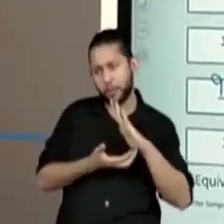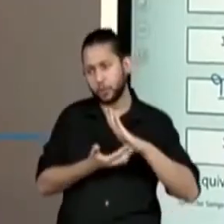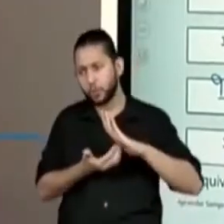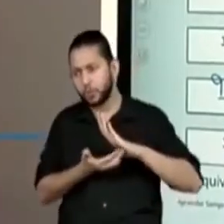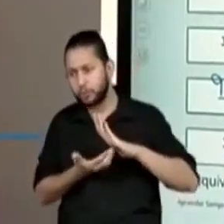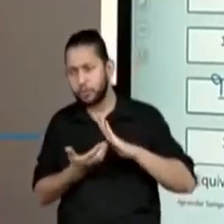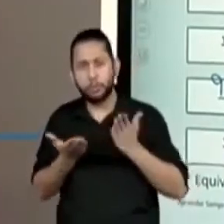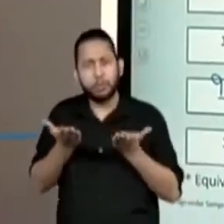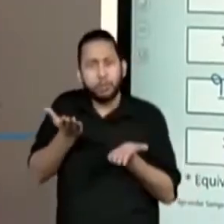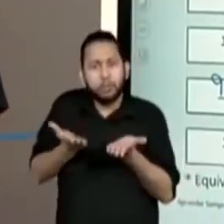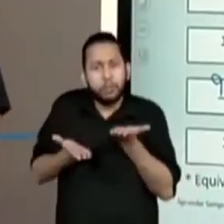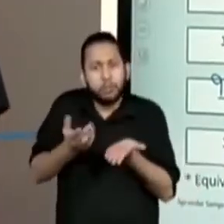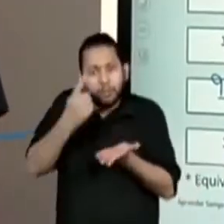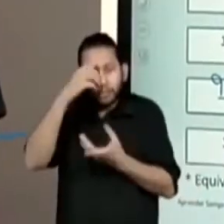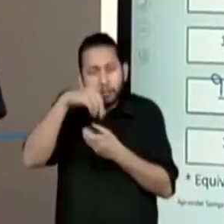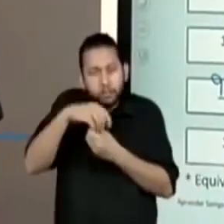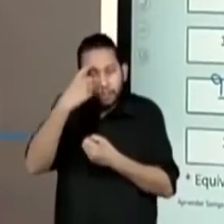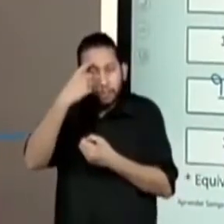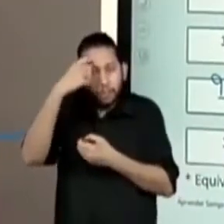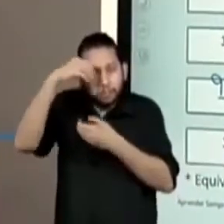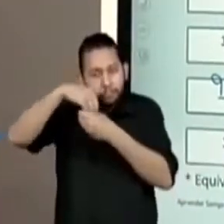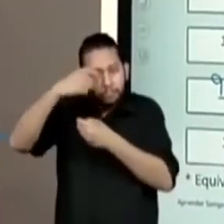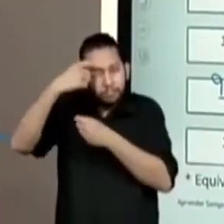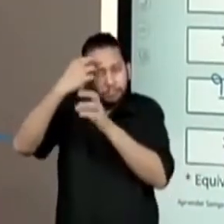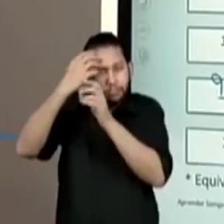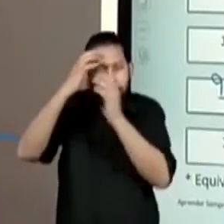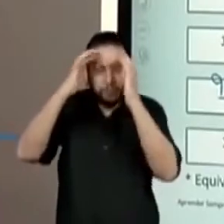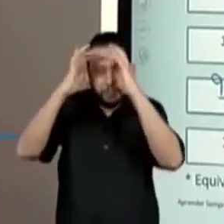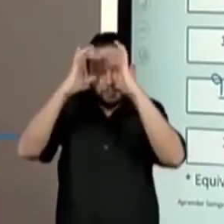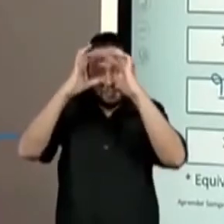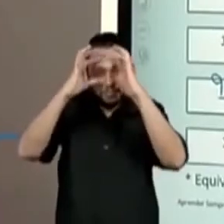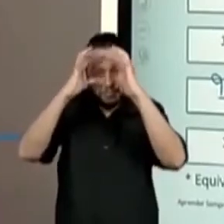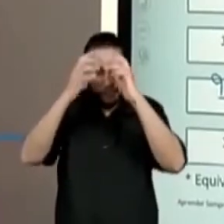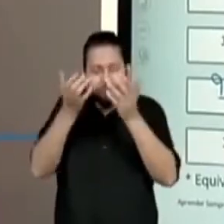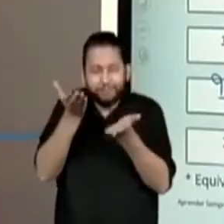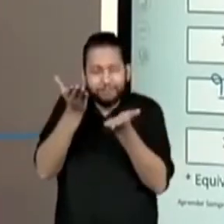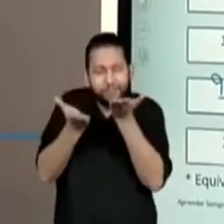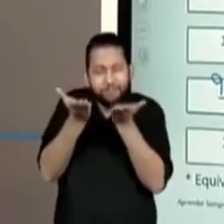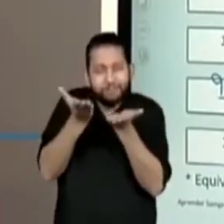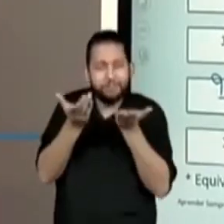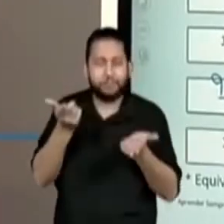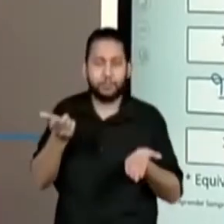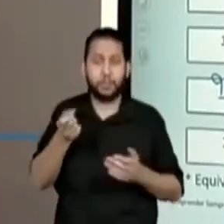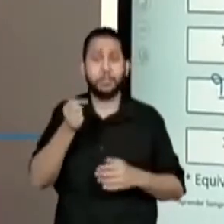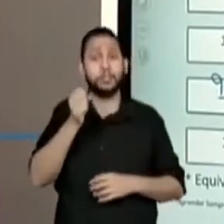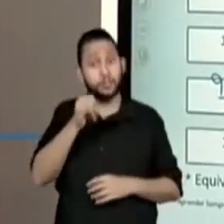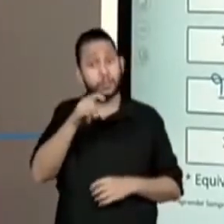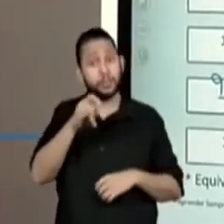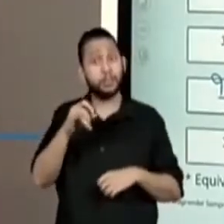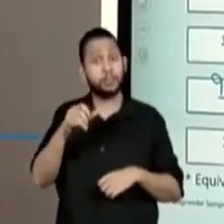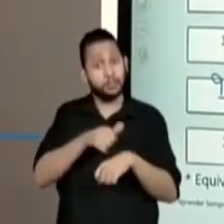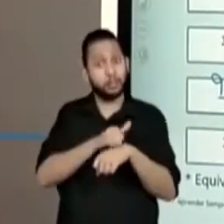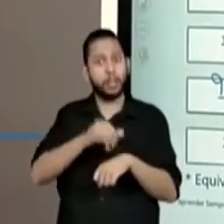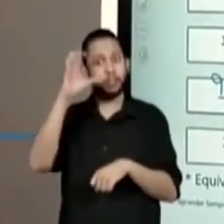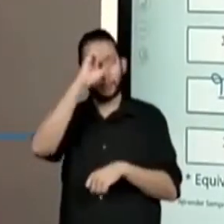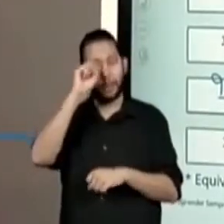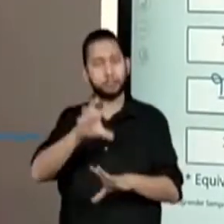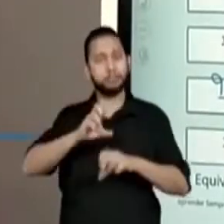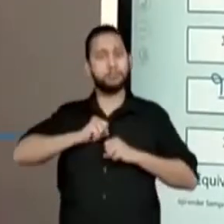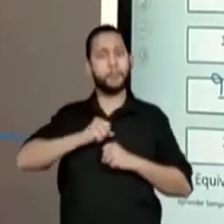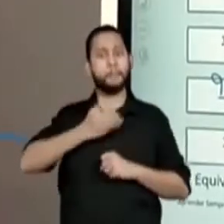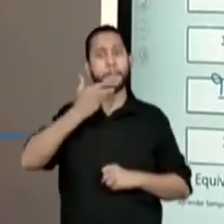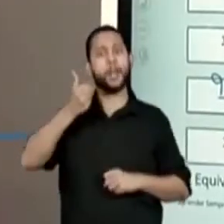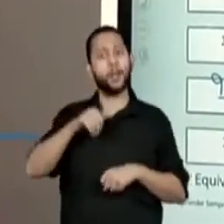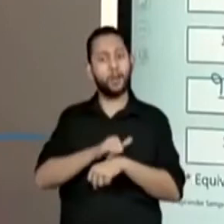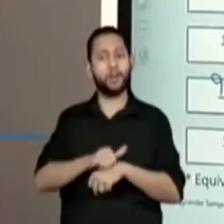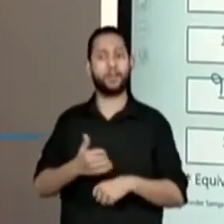aí é com você o que for mais fácil para você e assim que você tiver um estratégia melhor você usa essa nova vamos resolver outra coluna